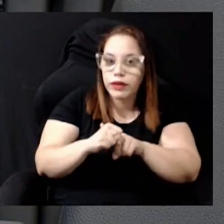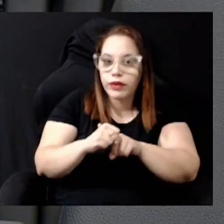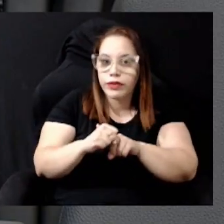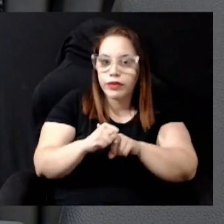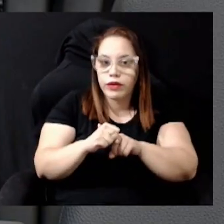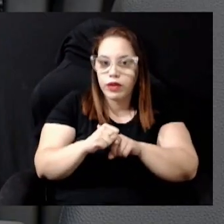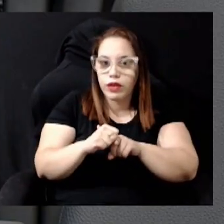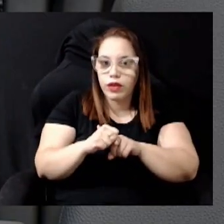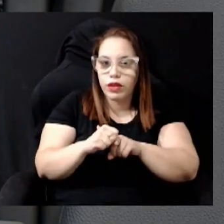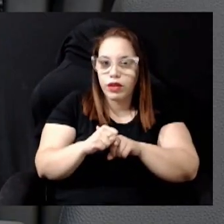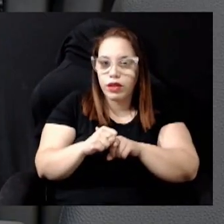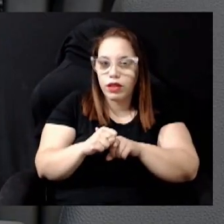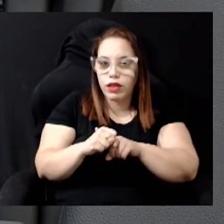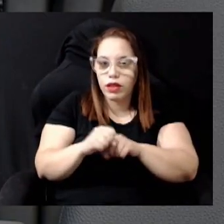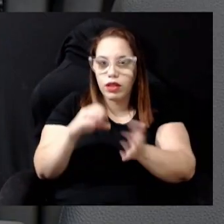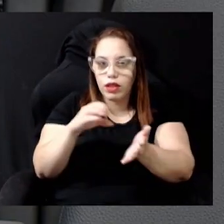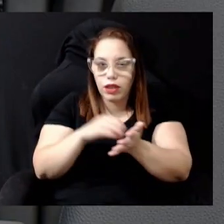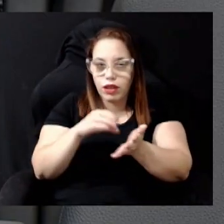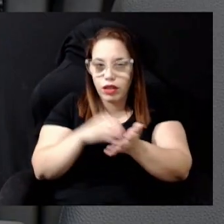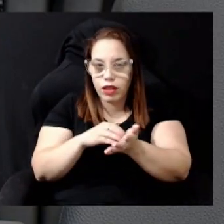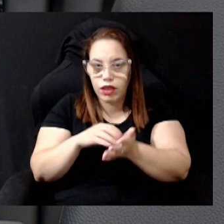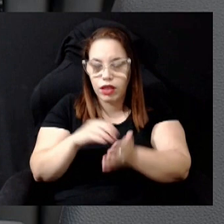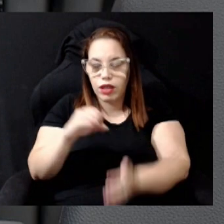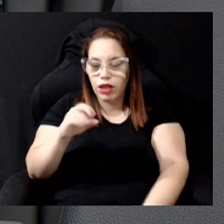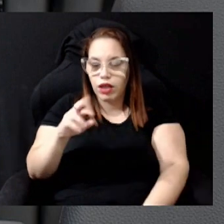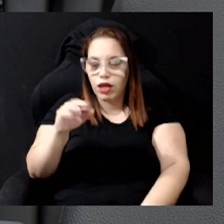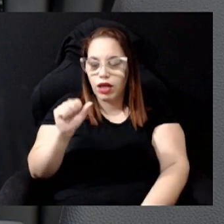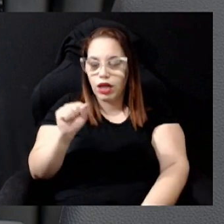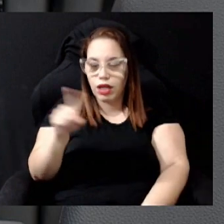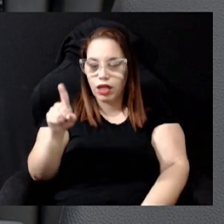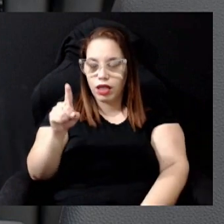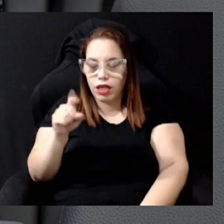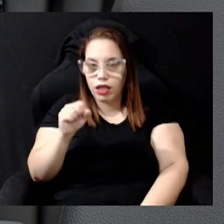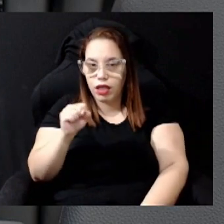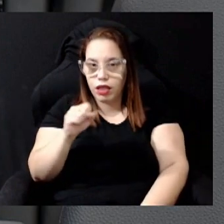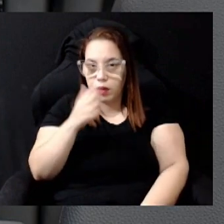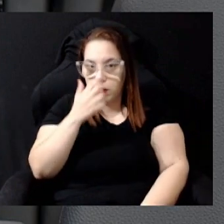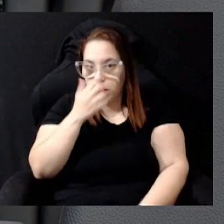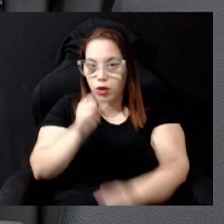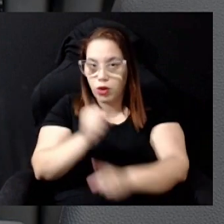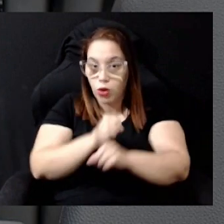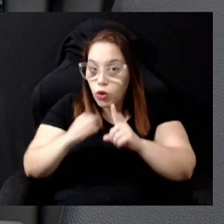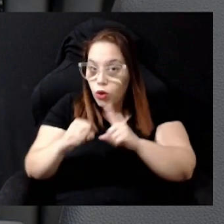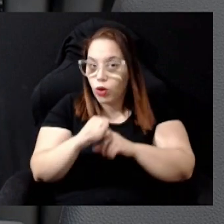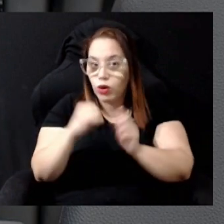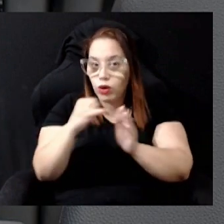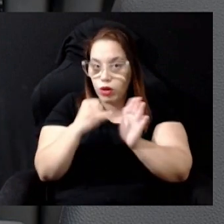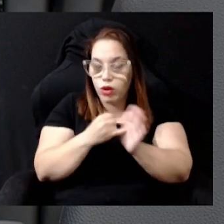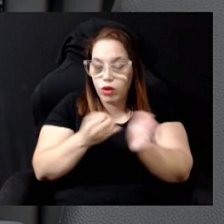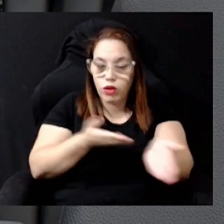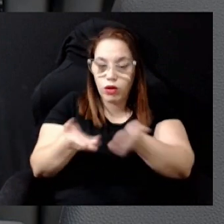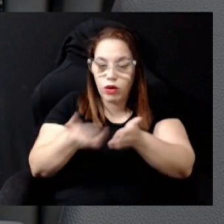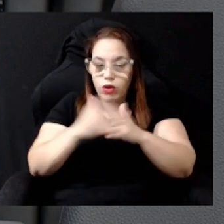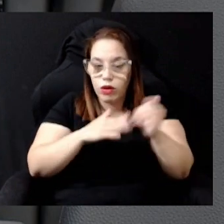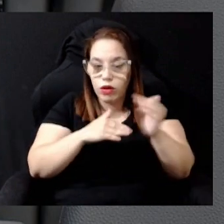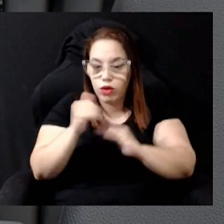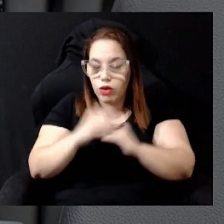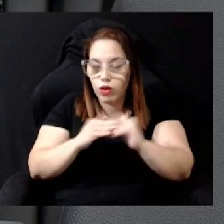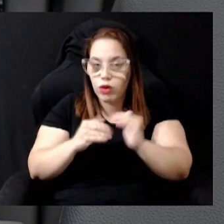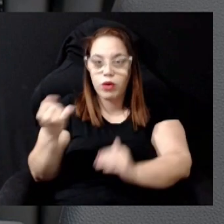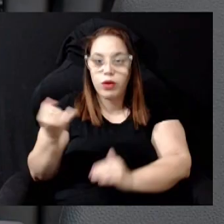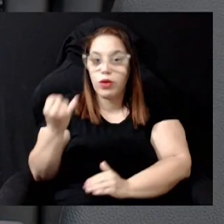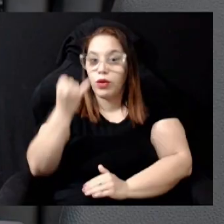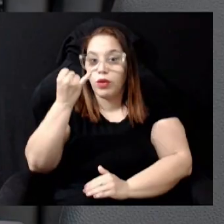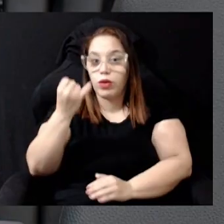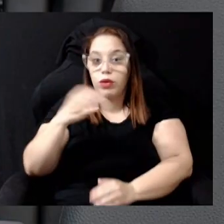referências da assistência, né, os CRAS, as entidades socioassistenciais, eles prestam um serviço muito importante para o município